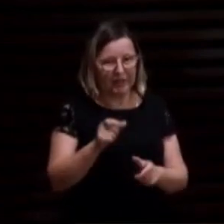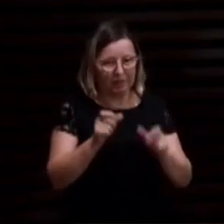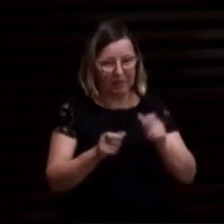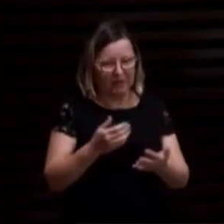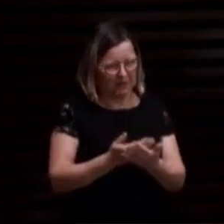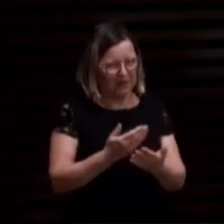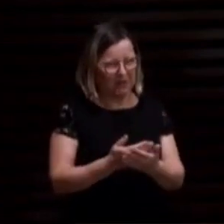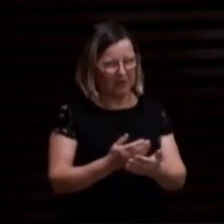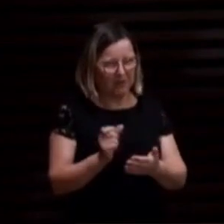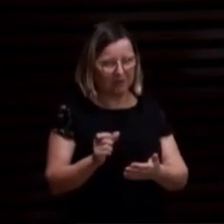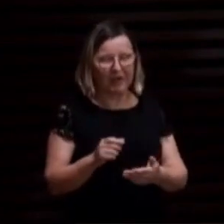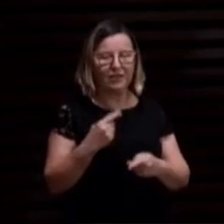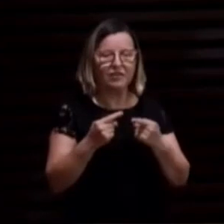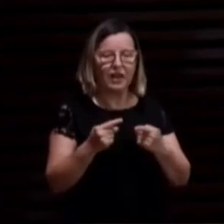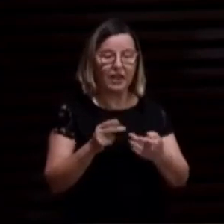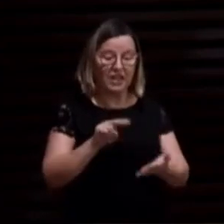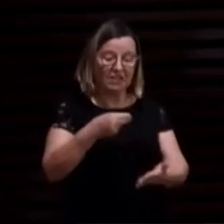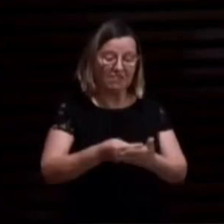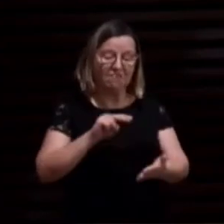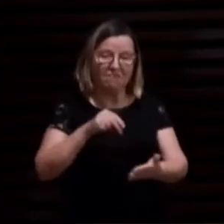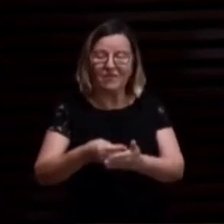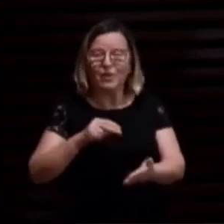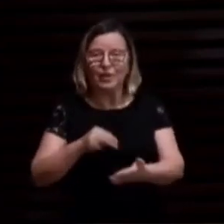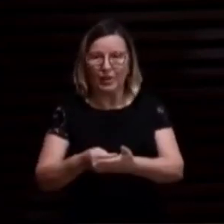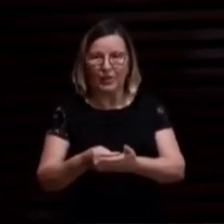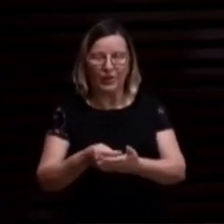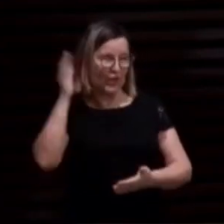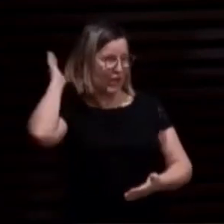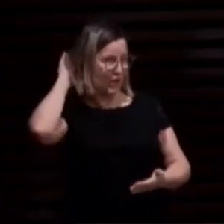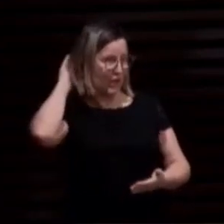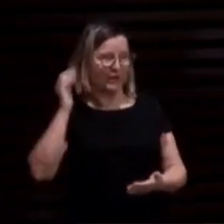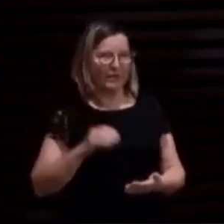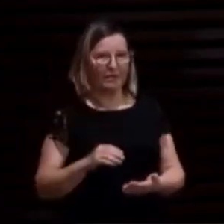a expressão que foi uma coisa assim, quando o sujeito perde o sentido.